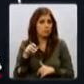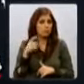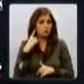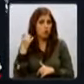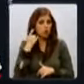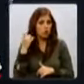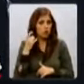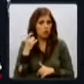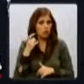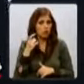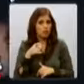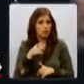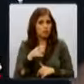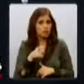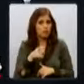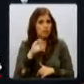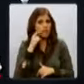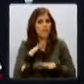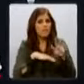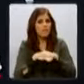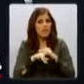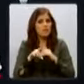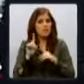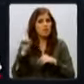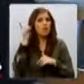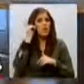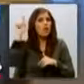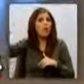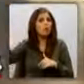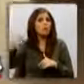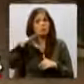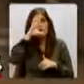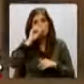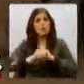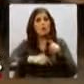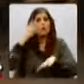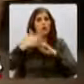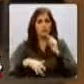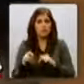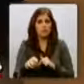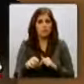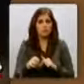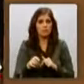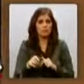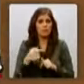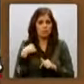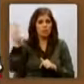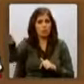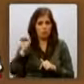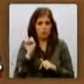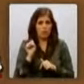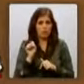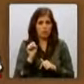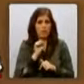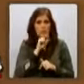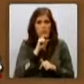é o telemóvel encantado que vai fazer a importante o dono não fazia ideia do que é que está a acontecer já está a tocar e eu vou lá buscar o só